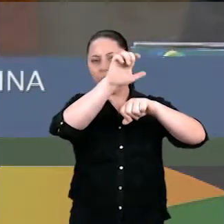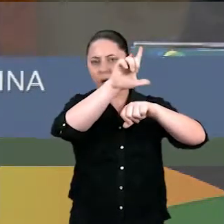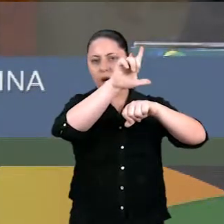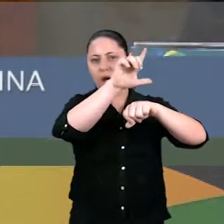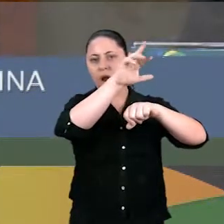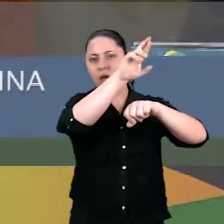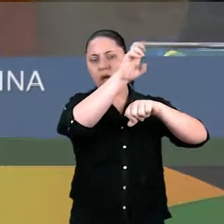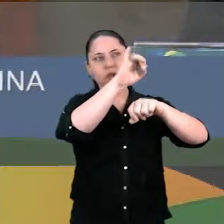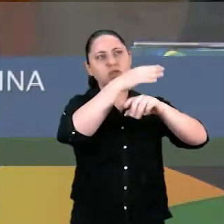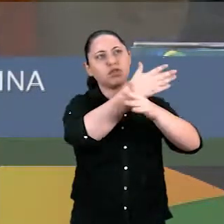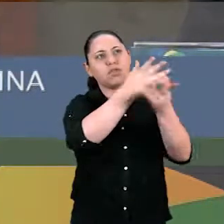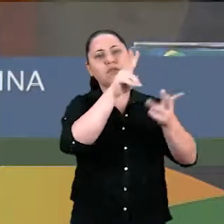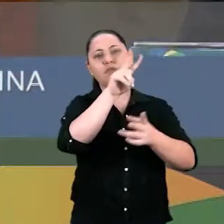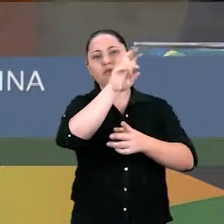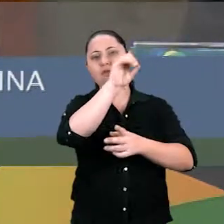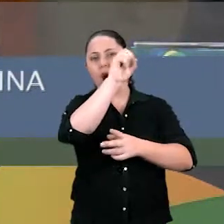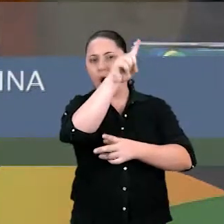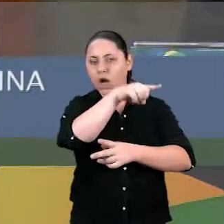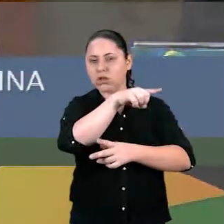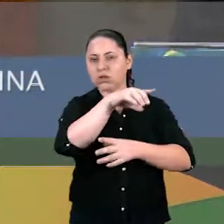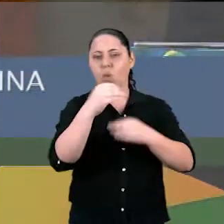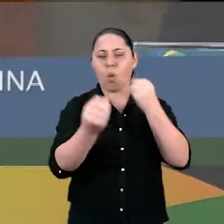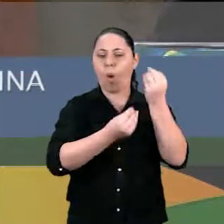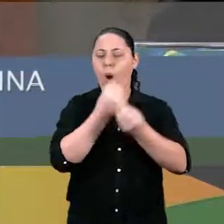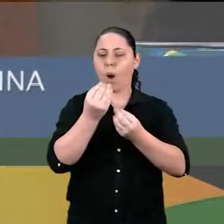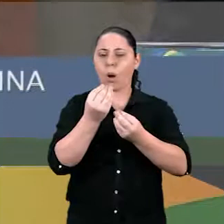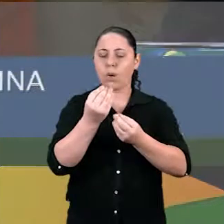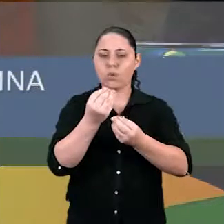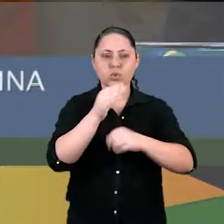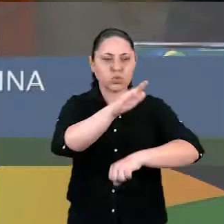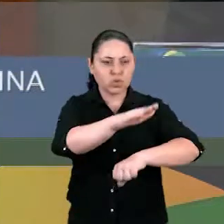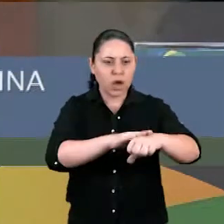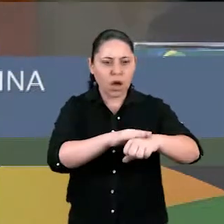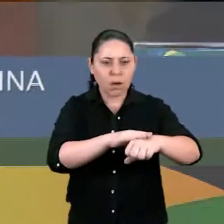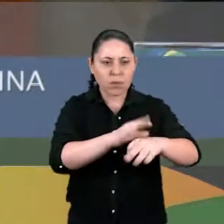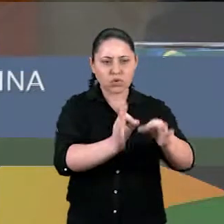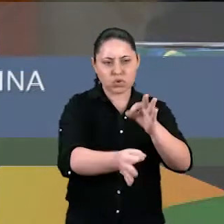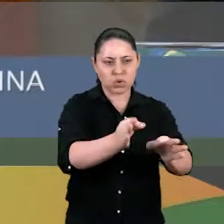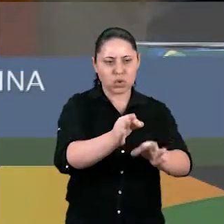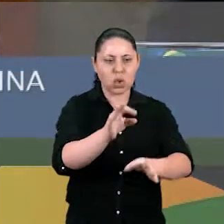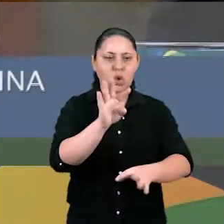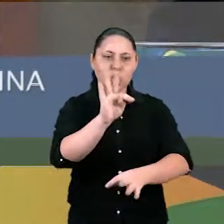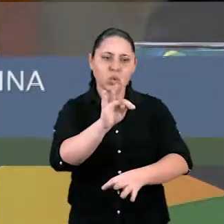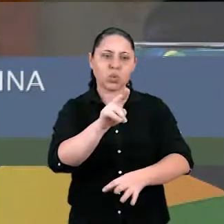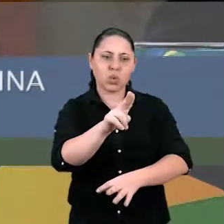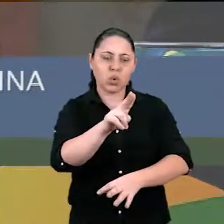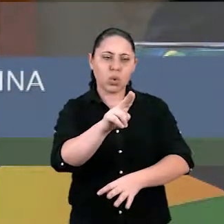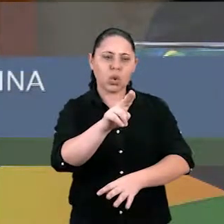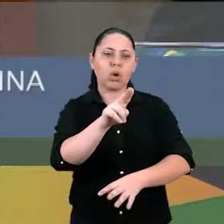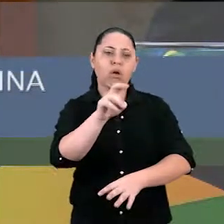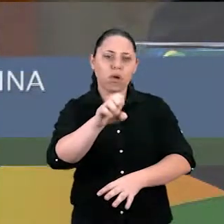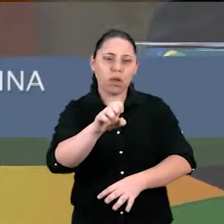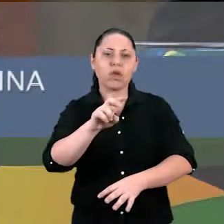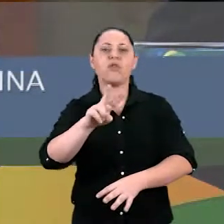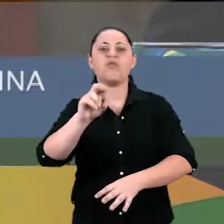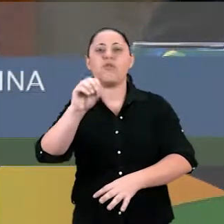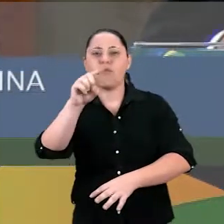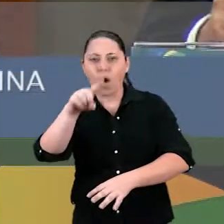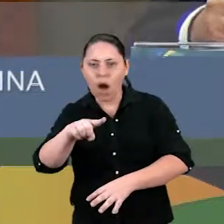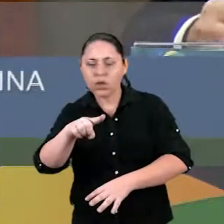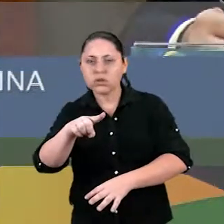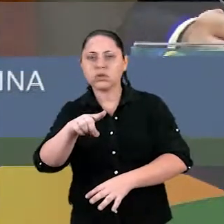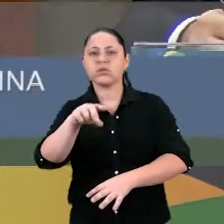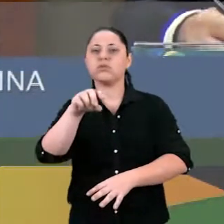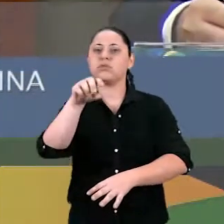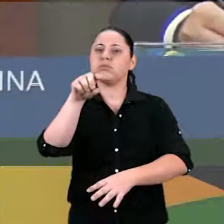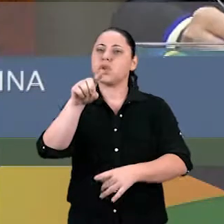vós, como chamaremos nós ao juiz de Garaçu? Tu e vós, vós